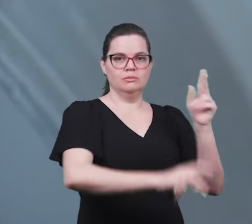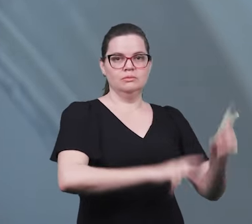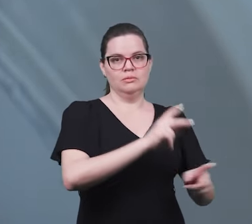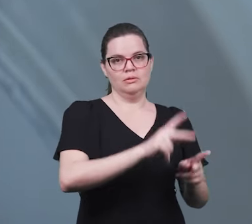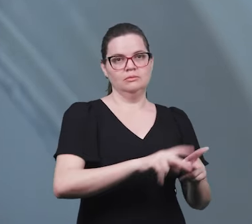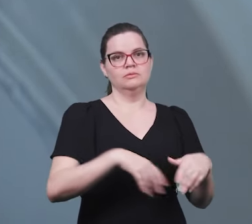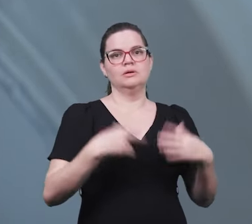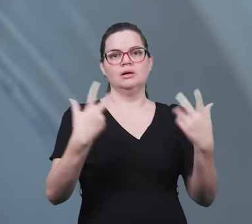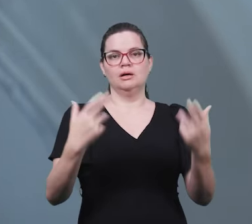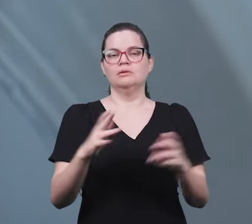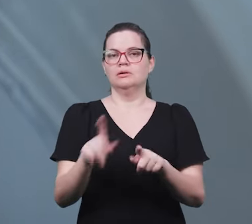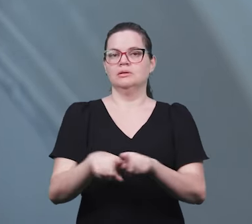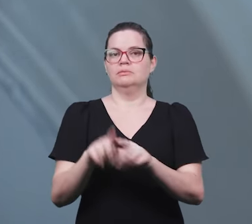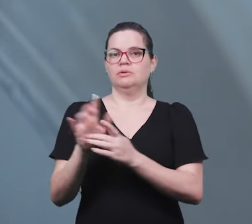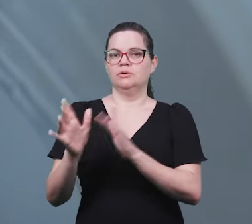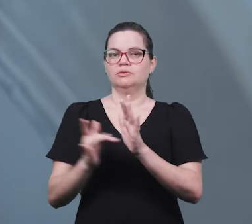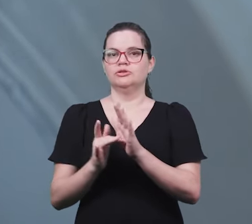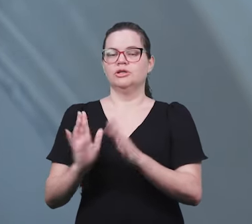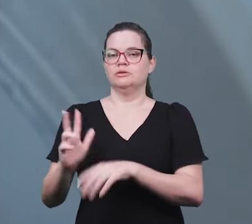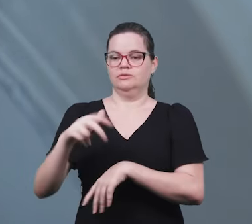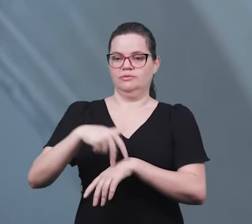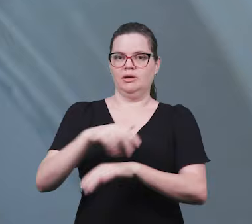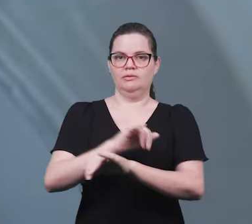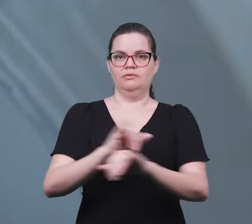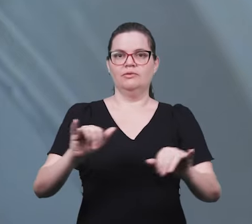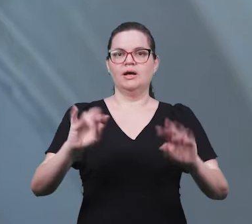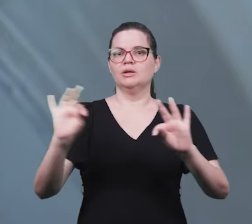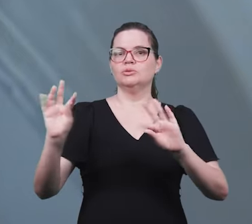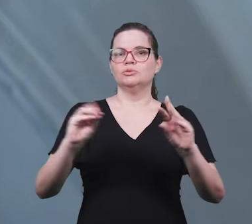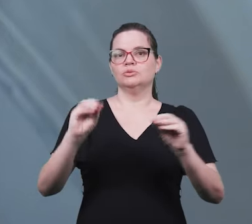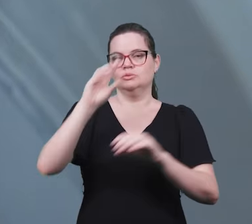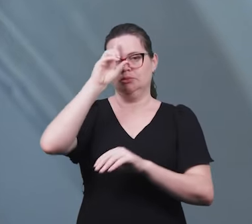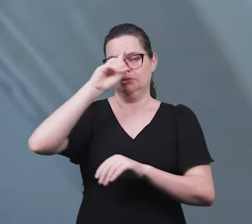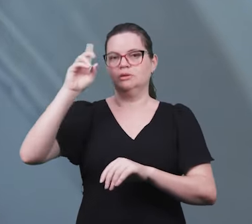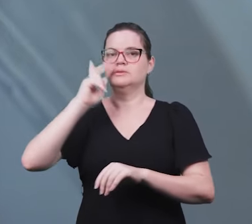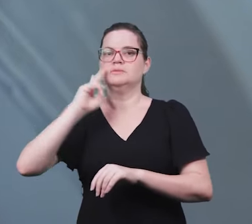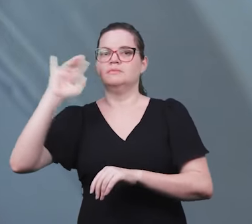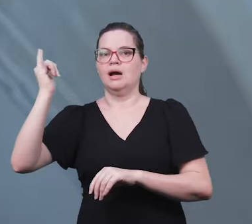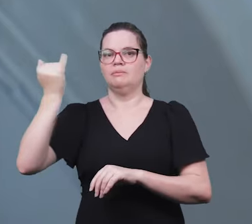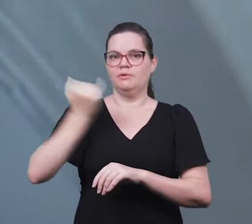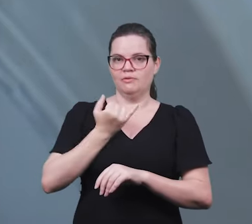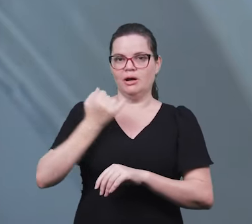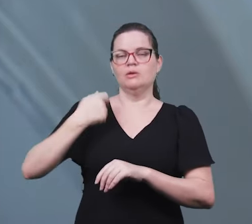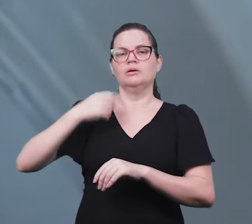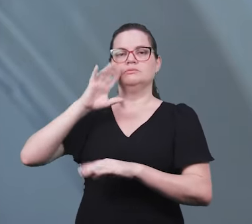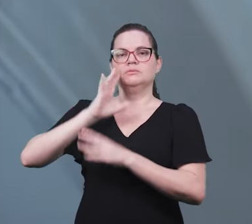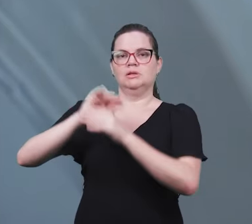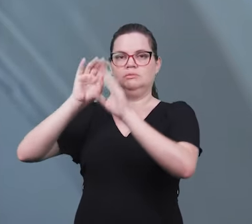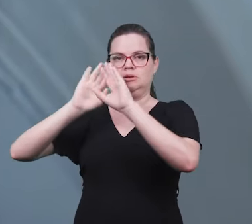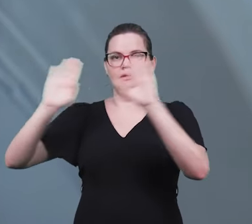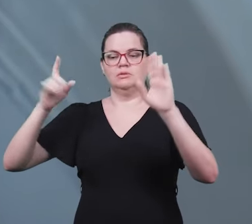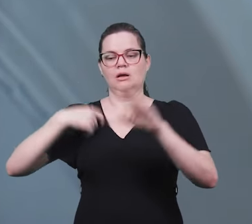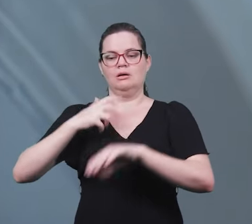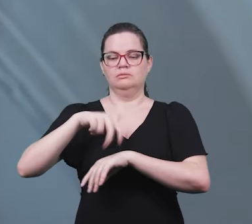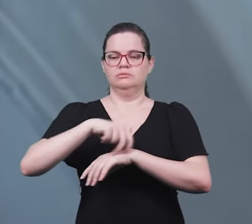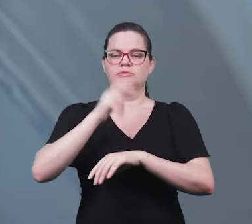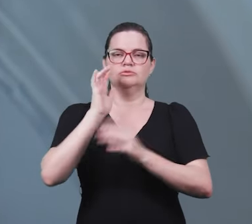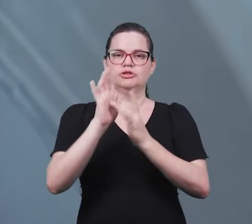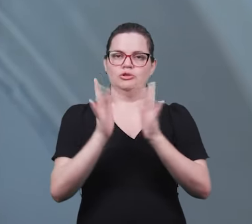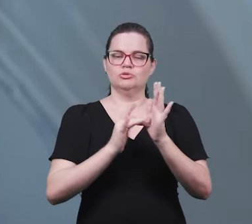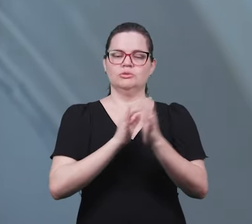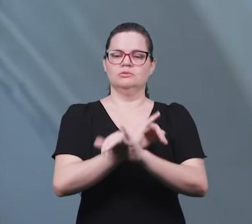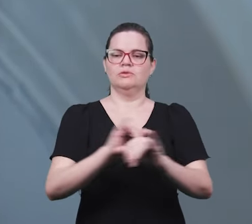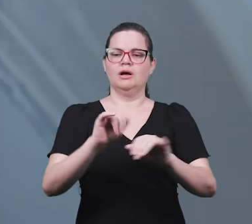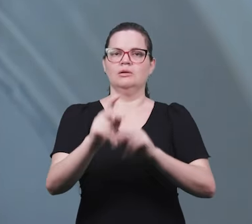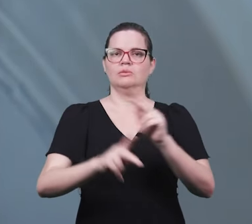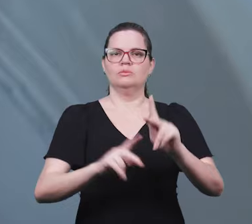aquilo que o Pai lhe havia manifesto de pregar. Todas as operações de Jesus, você vê um Jesus que ora ao Pai, você vê um Jesus que